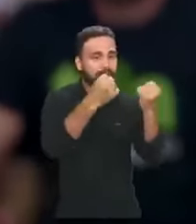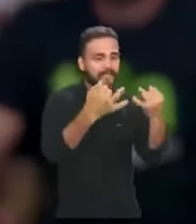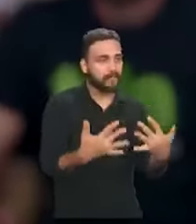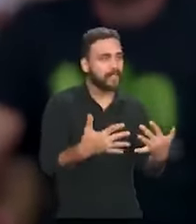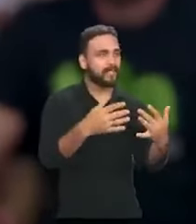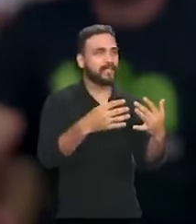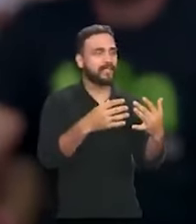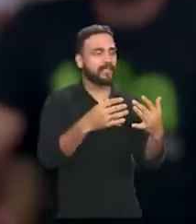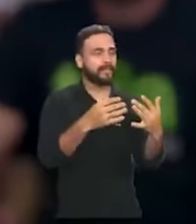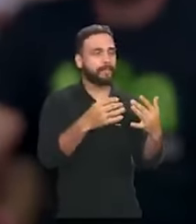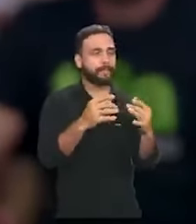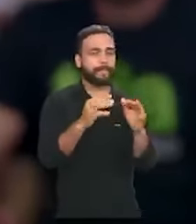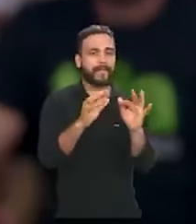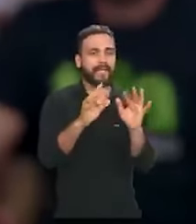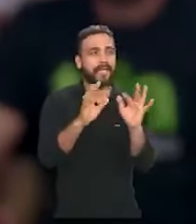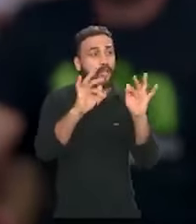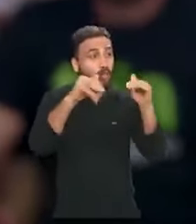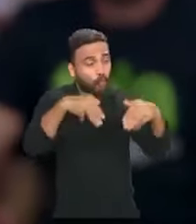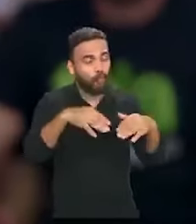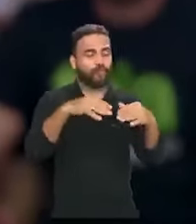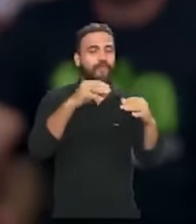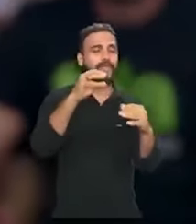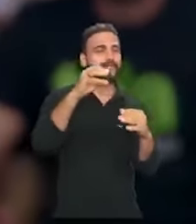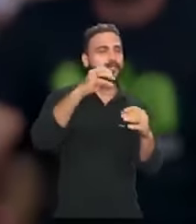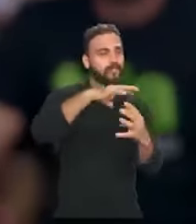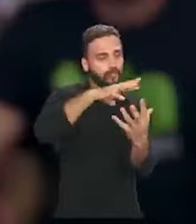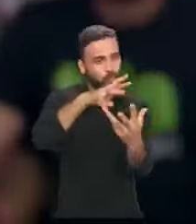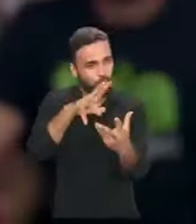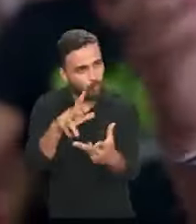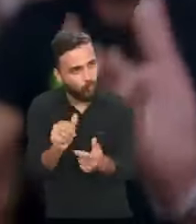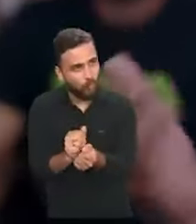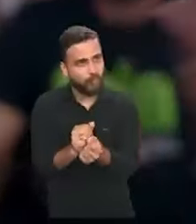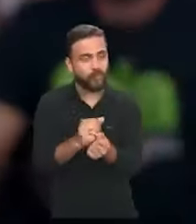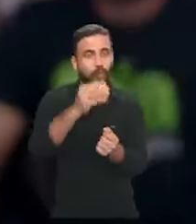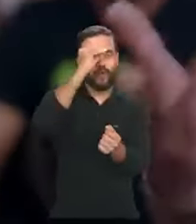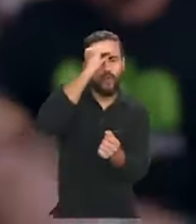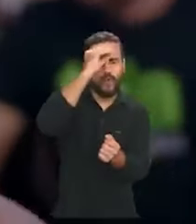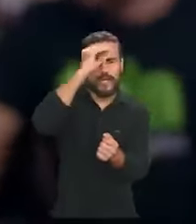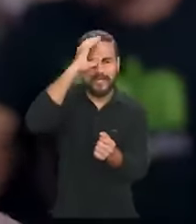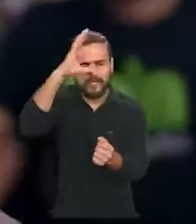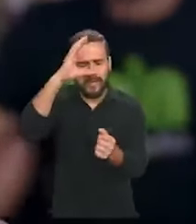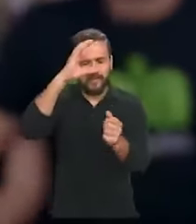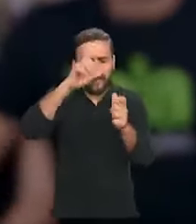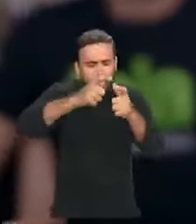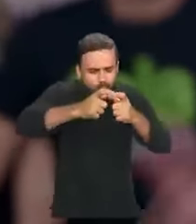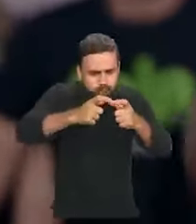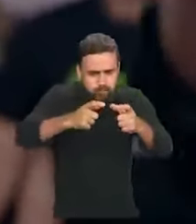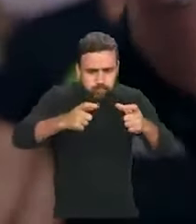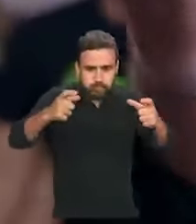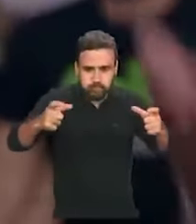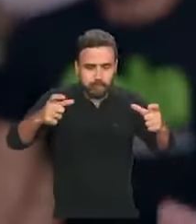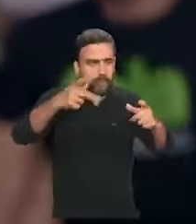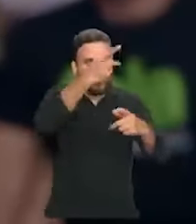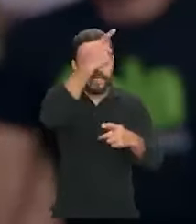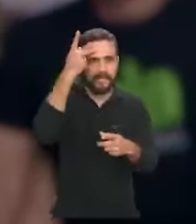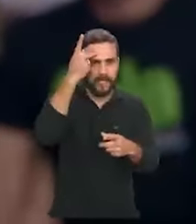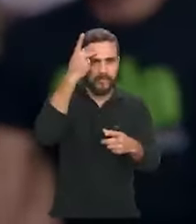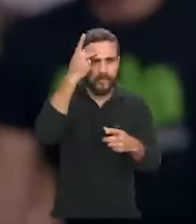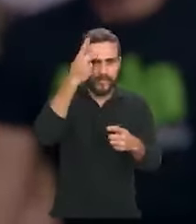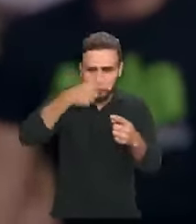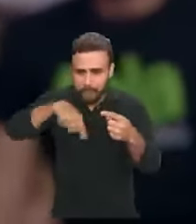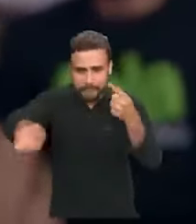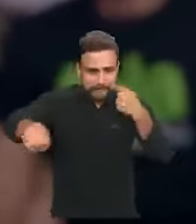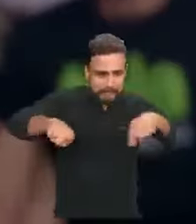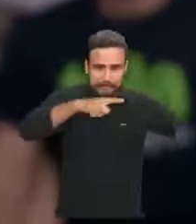primeiro a multiplicação do conhecimento e as pessoas correriam de um lado pro outro isso está acontecendo exatamente